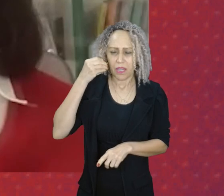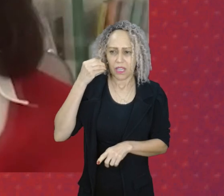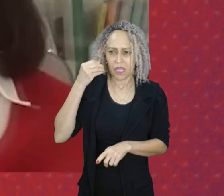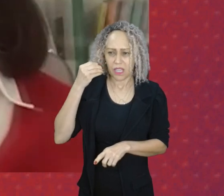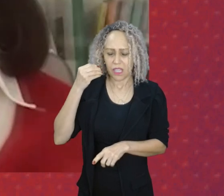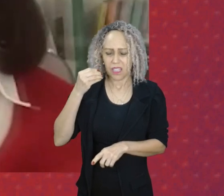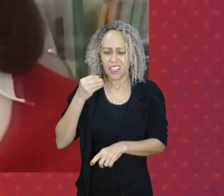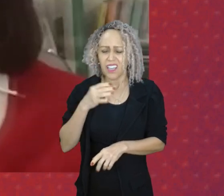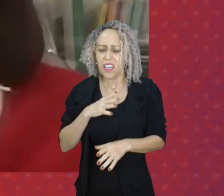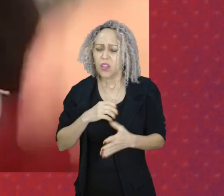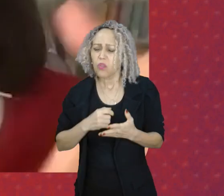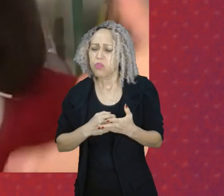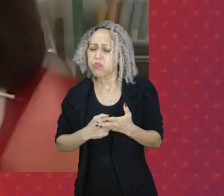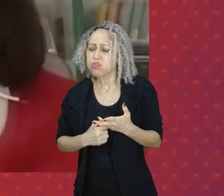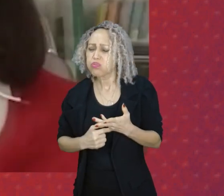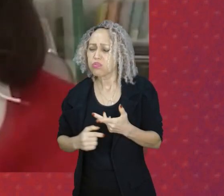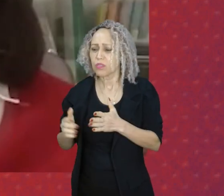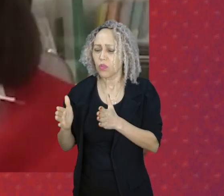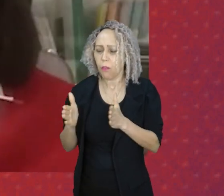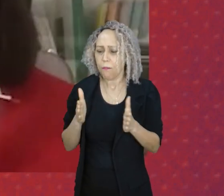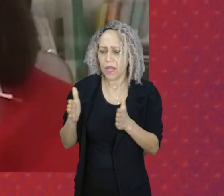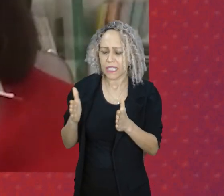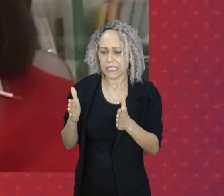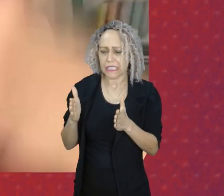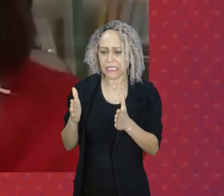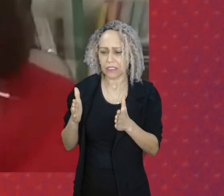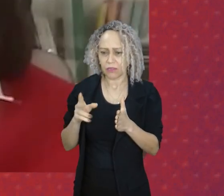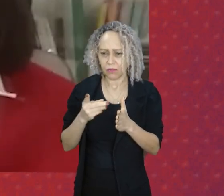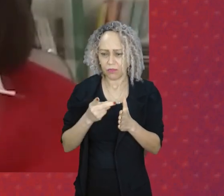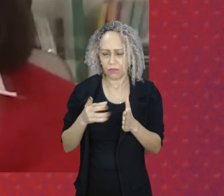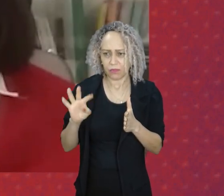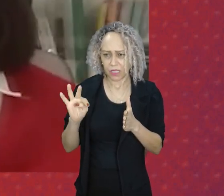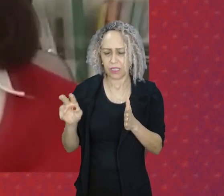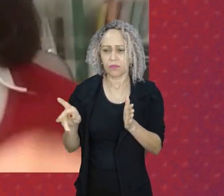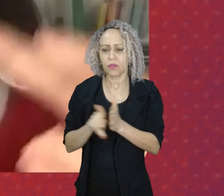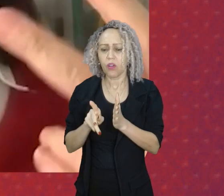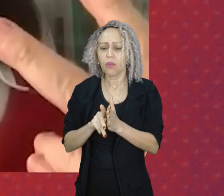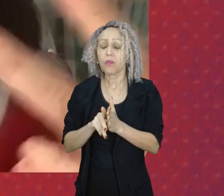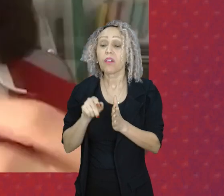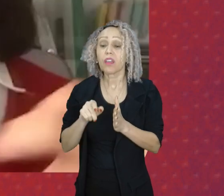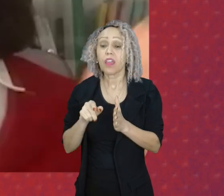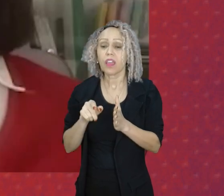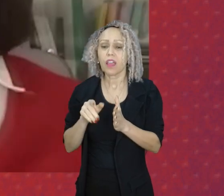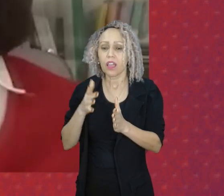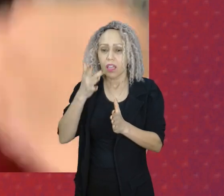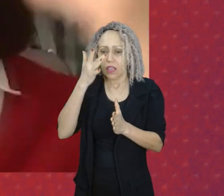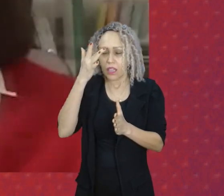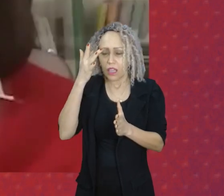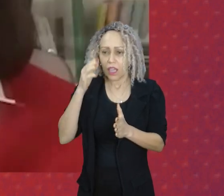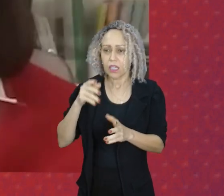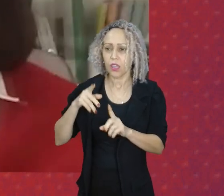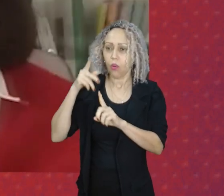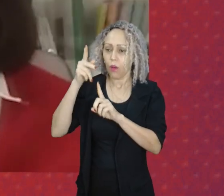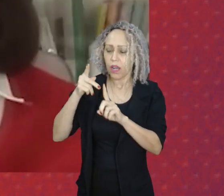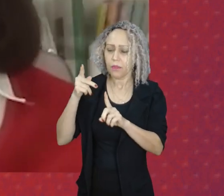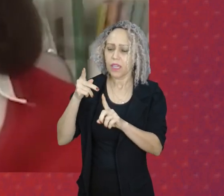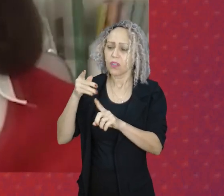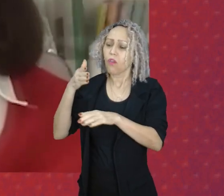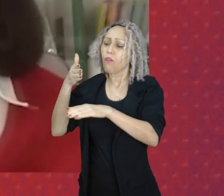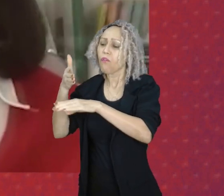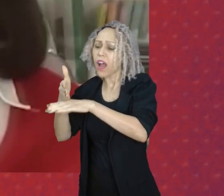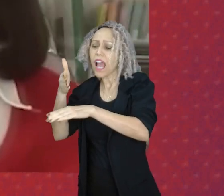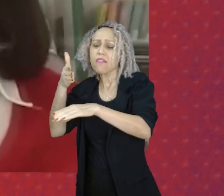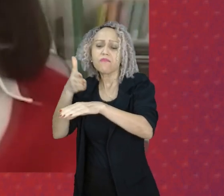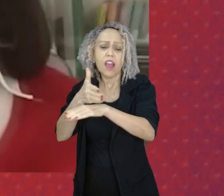PT tiveram, que é de descentralizar o debate, de ir aos territórios, de perceber como as coisas acontecem em